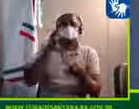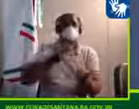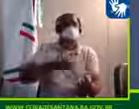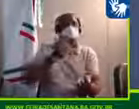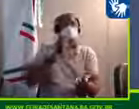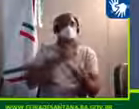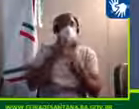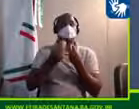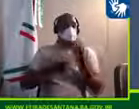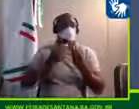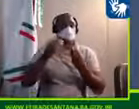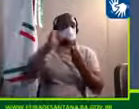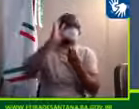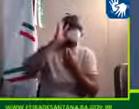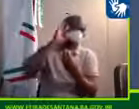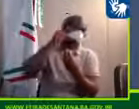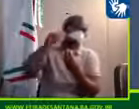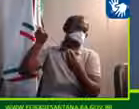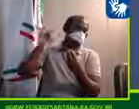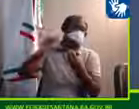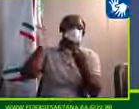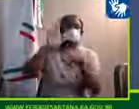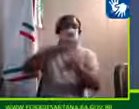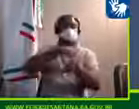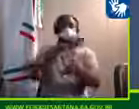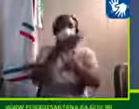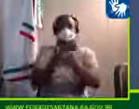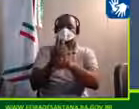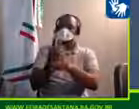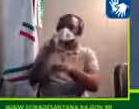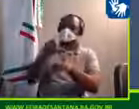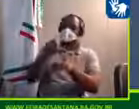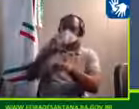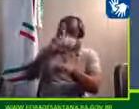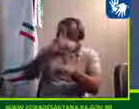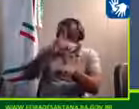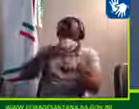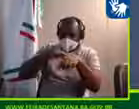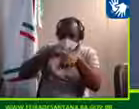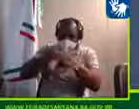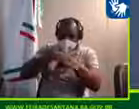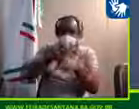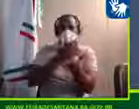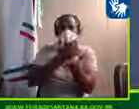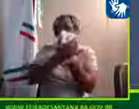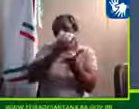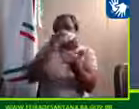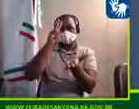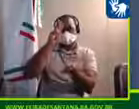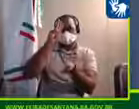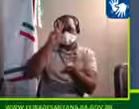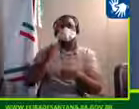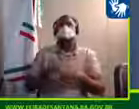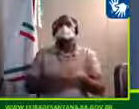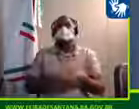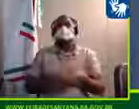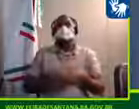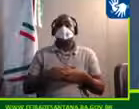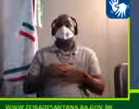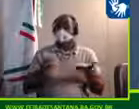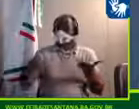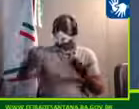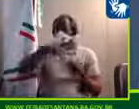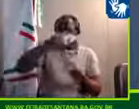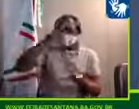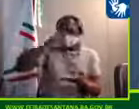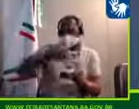dias, da quarta-feira até o dia 19, à meia-noite exatamente, no início dessa segunda-feira. Então, essas decisões foram tomadas